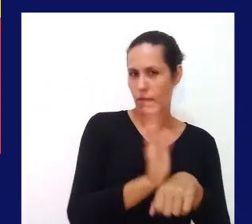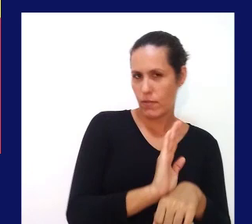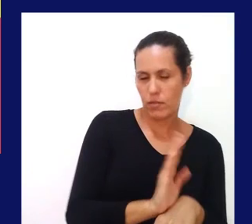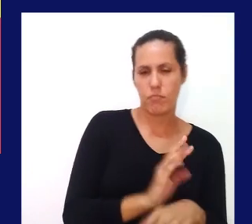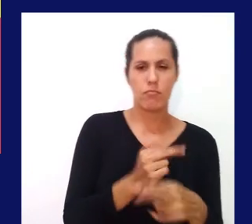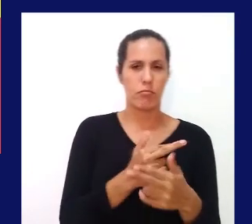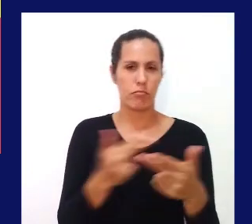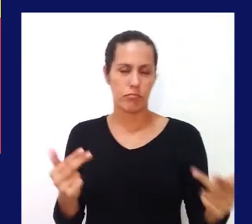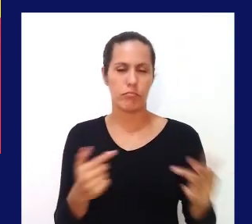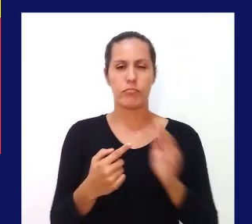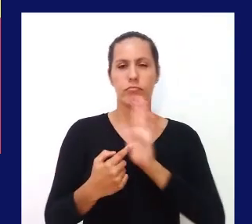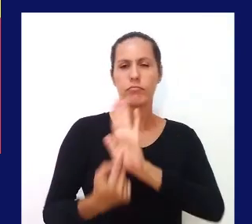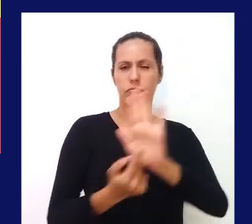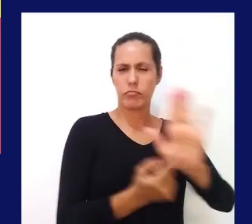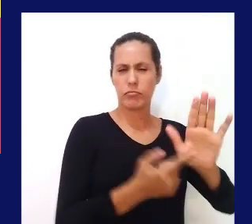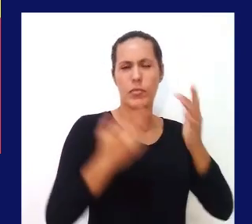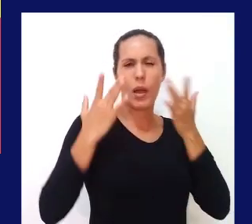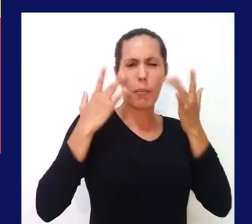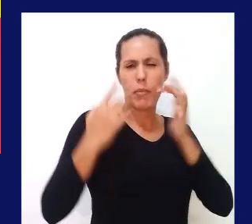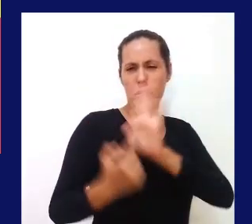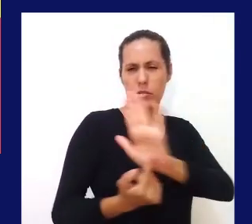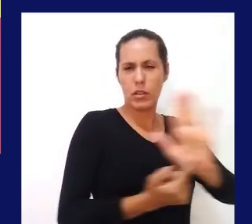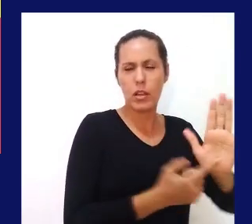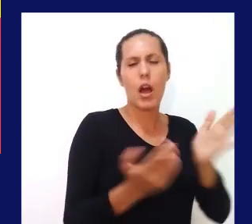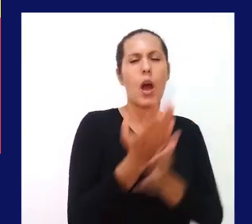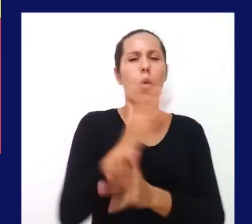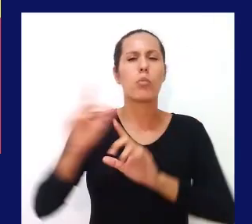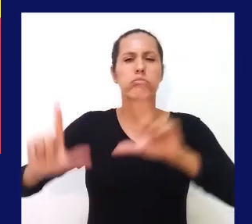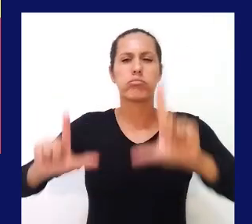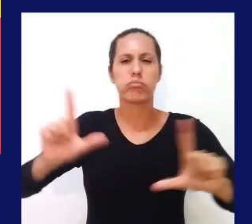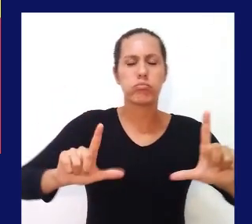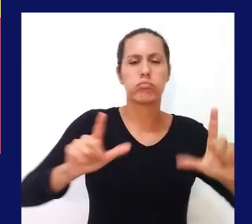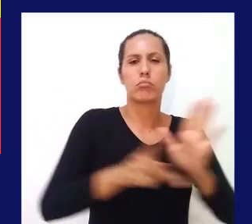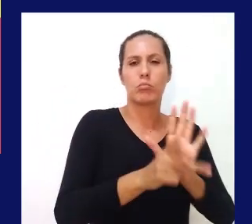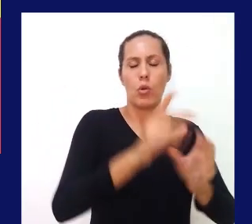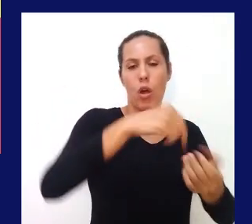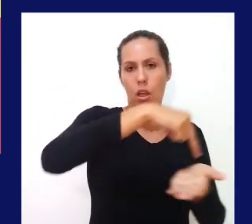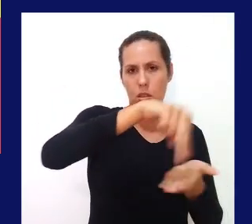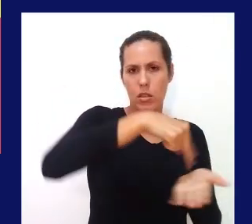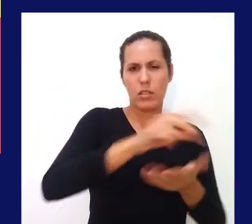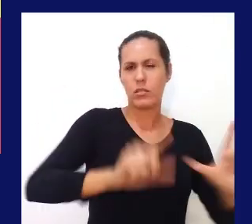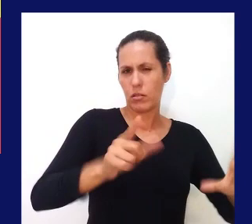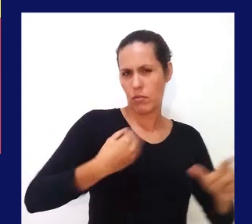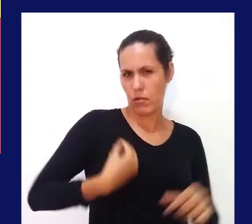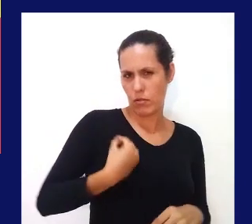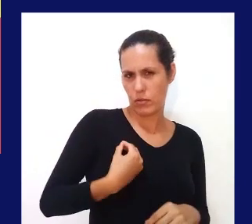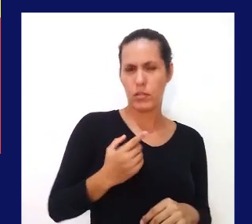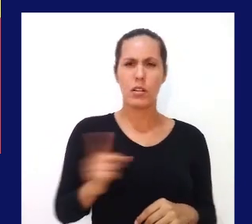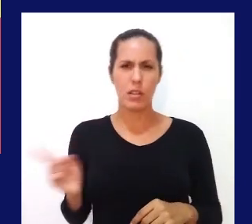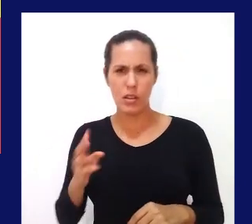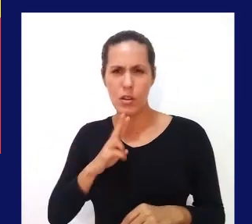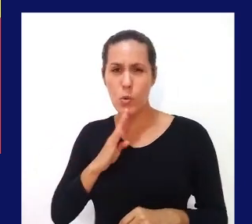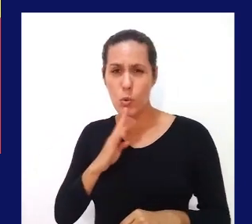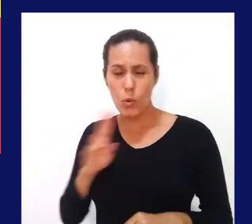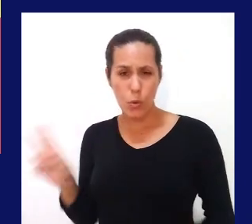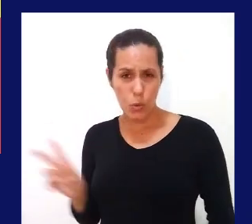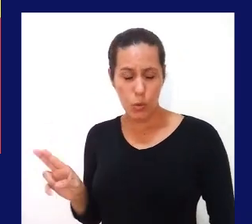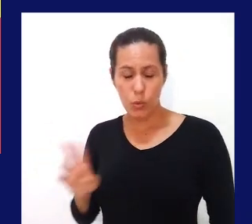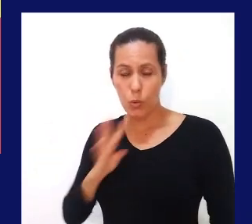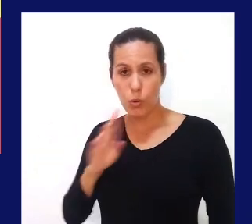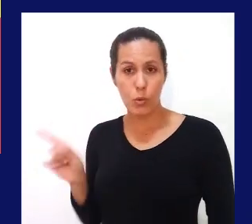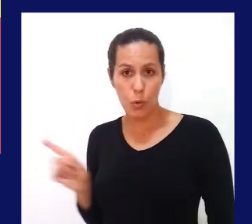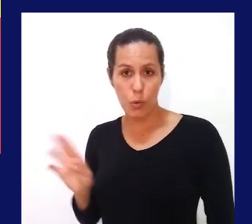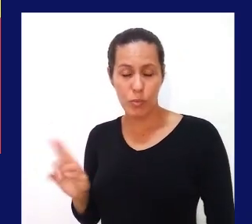em filmes, apresentações, programas específicos de dança que tem na TV. Sabe